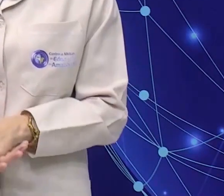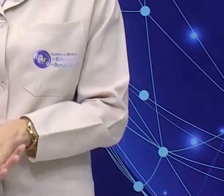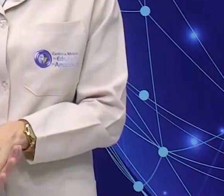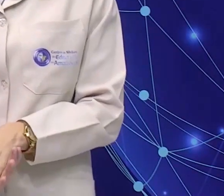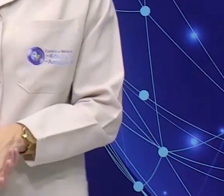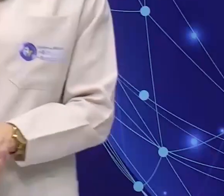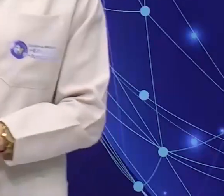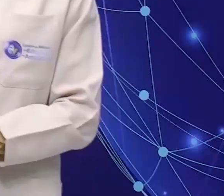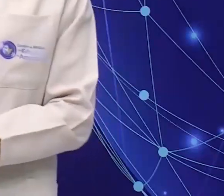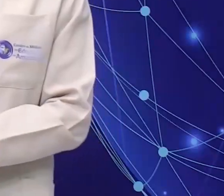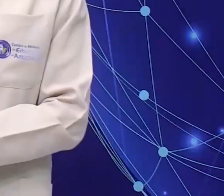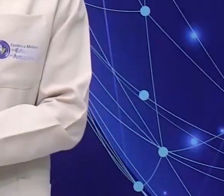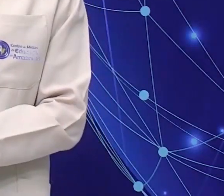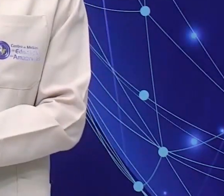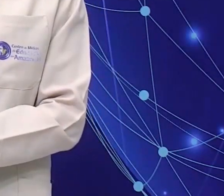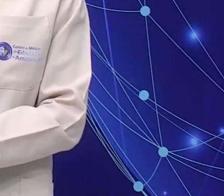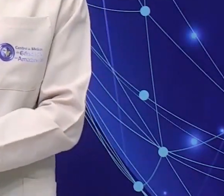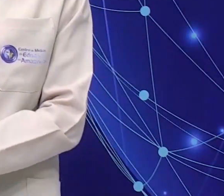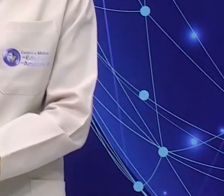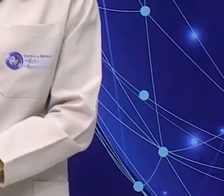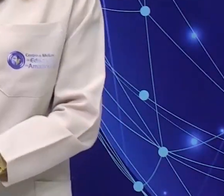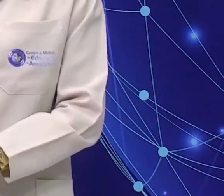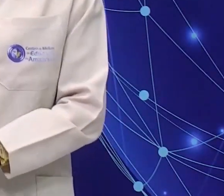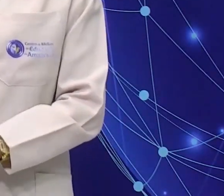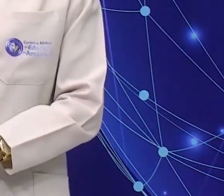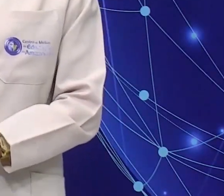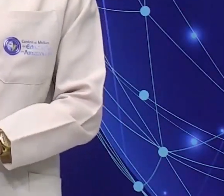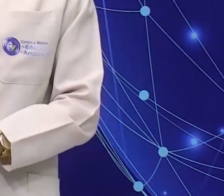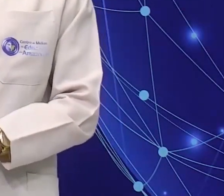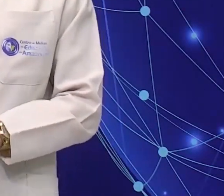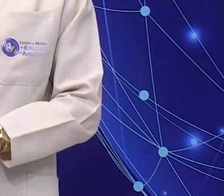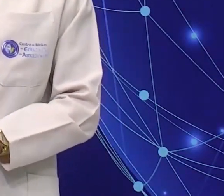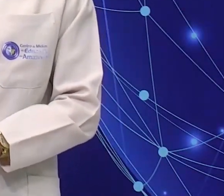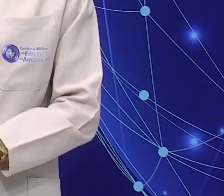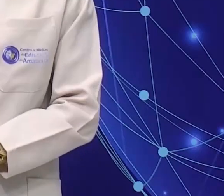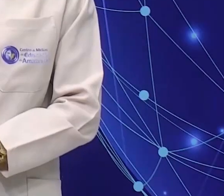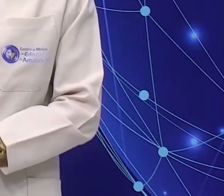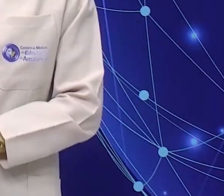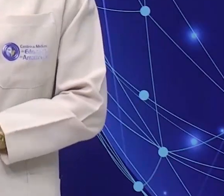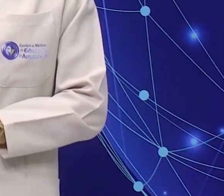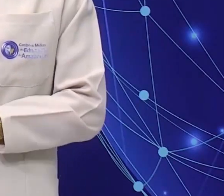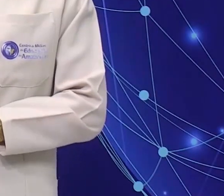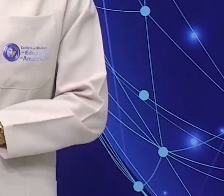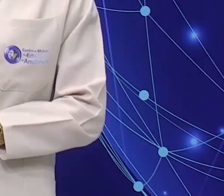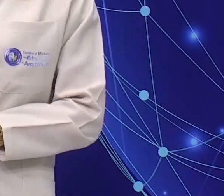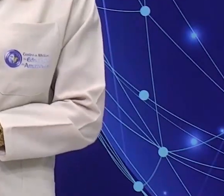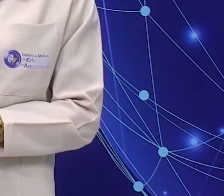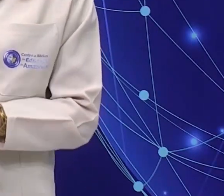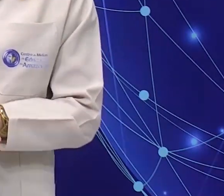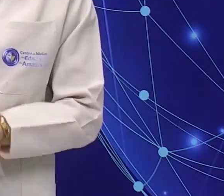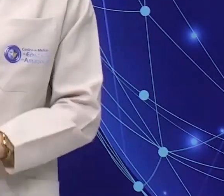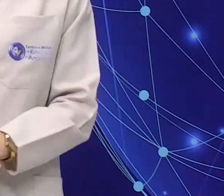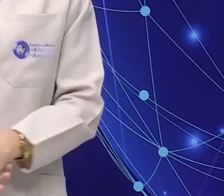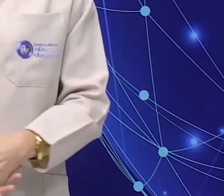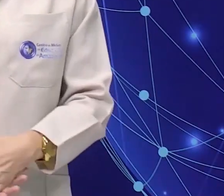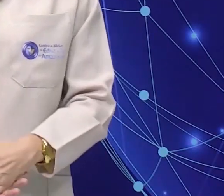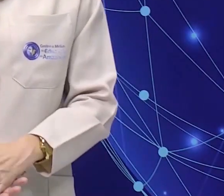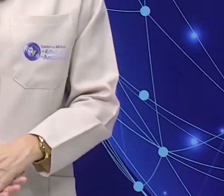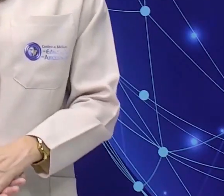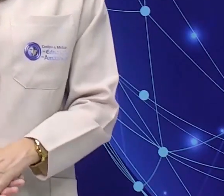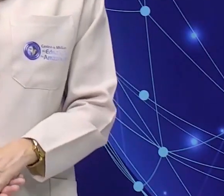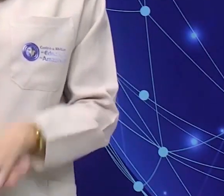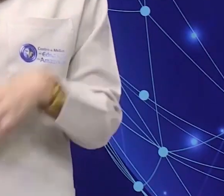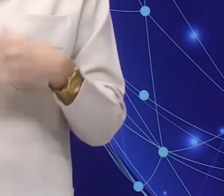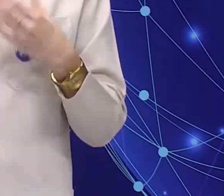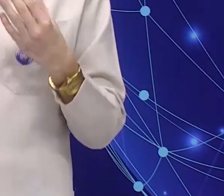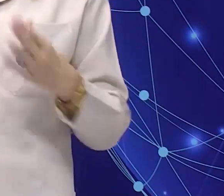gente tinha ali o horário de verão. Então, essa foi a nossa revisão e agora vamos ver aí qual é o